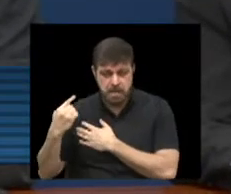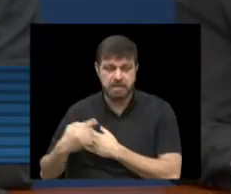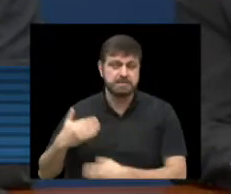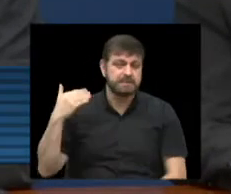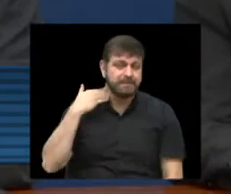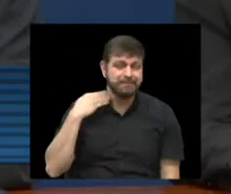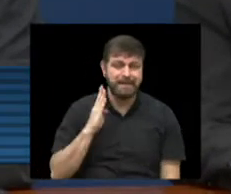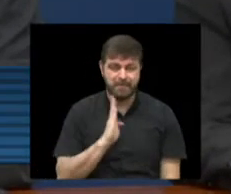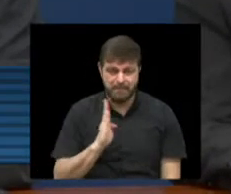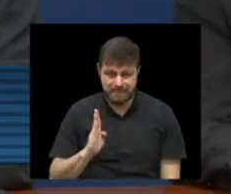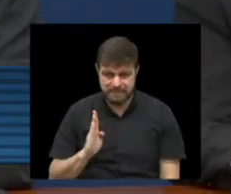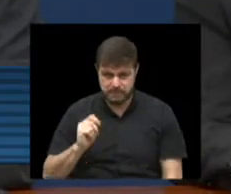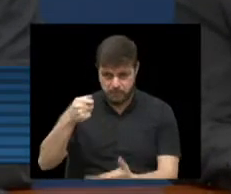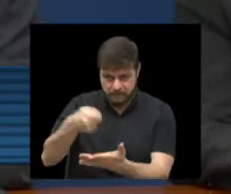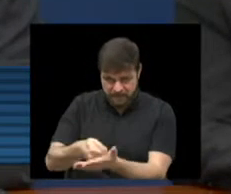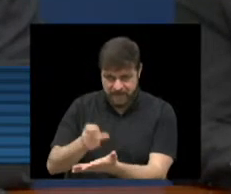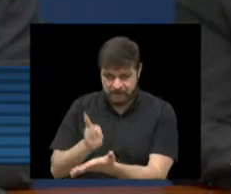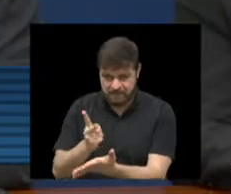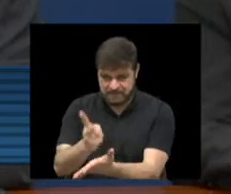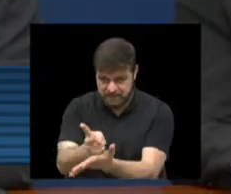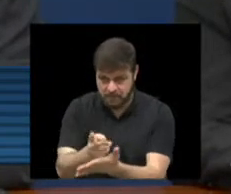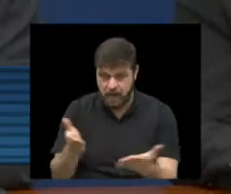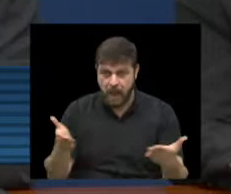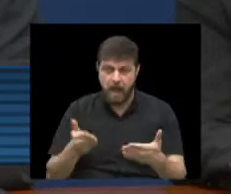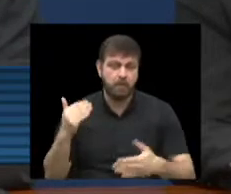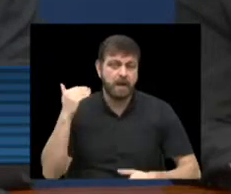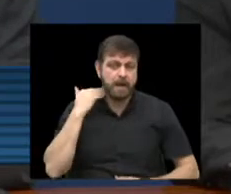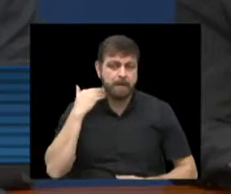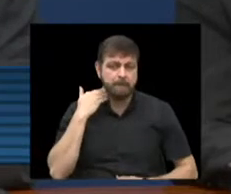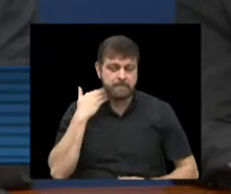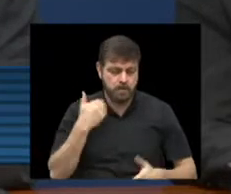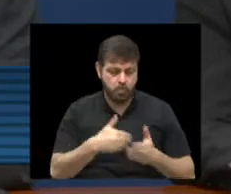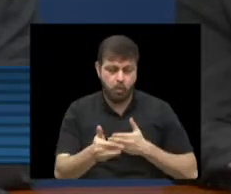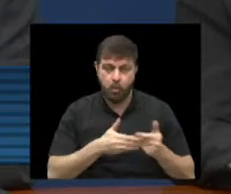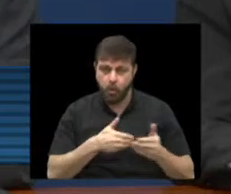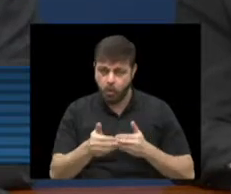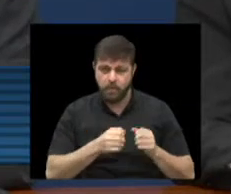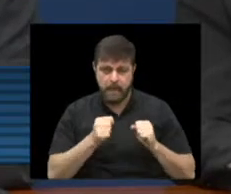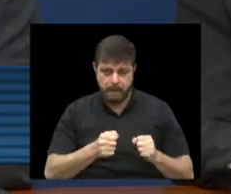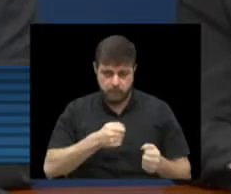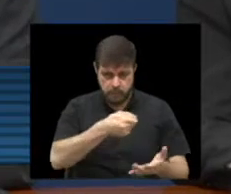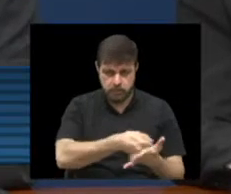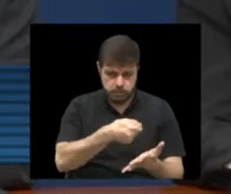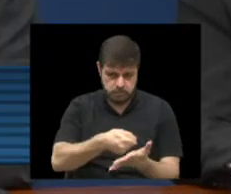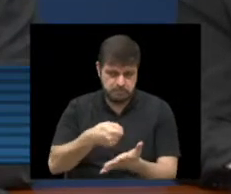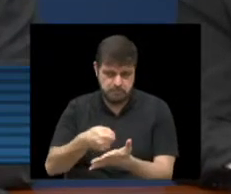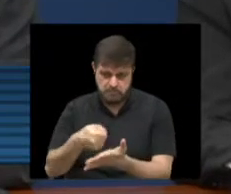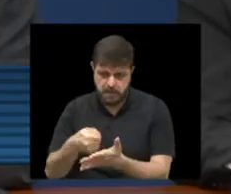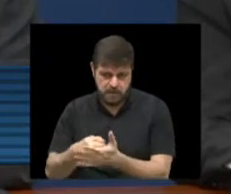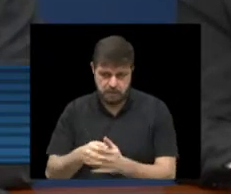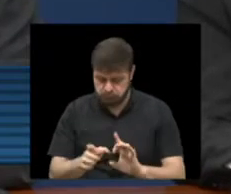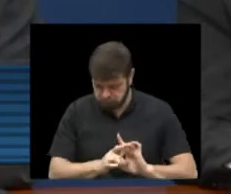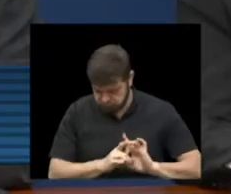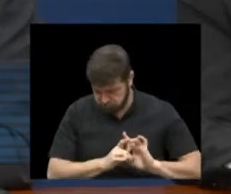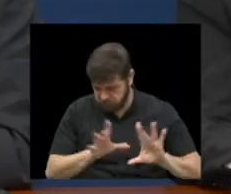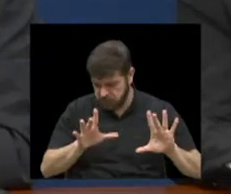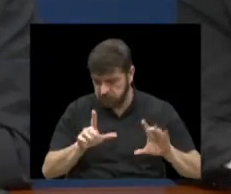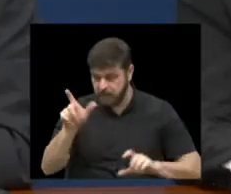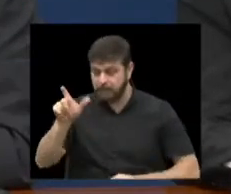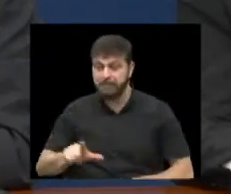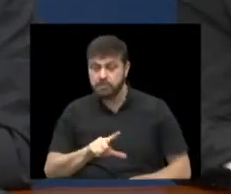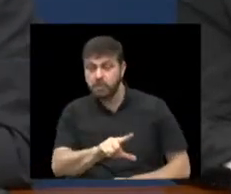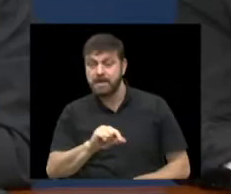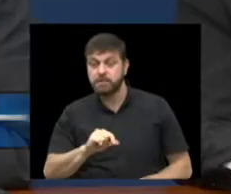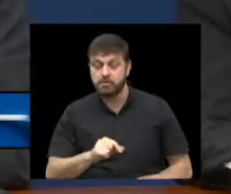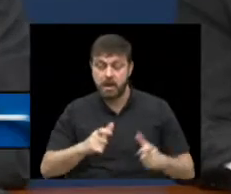Previdência dos Servidores Públicos, SPS, seja efetuado através da rede bancária oficial. Parecer da Comissão de Constituição